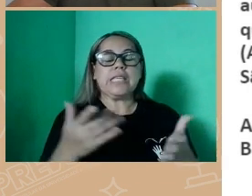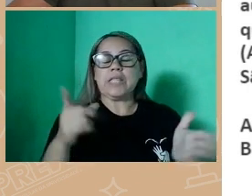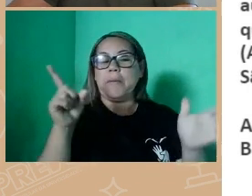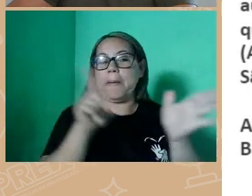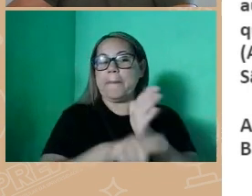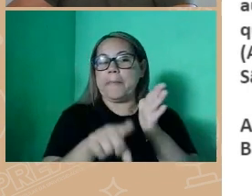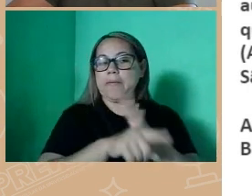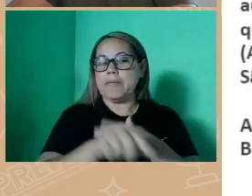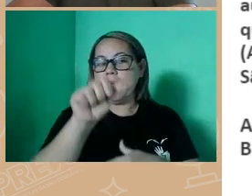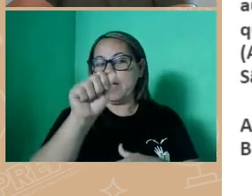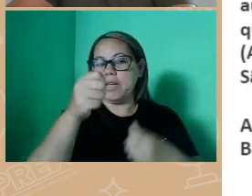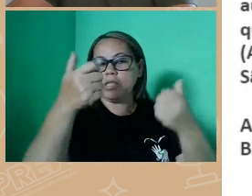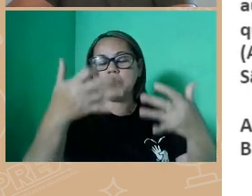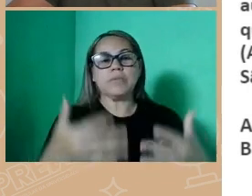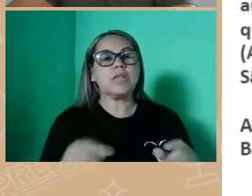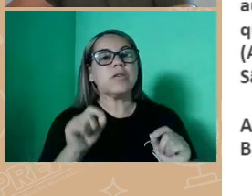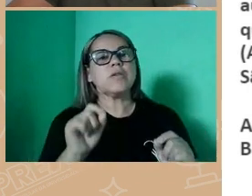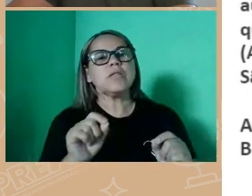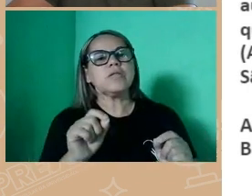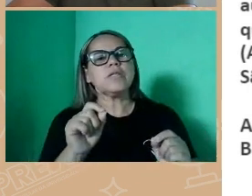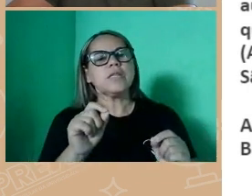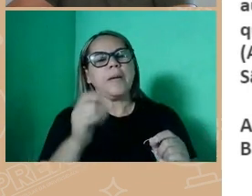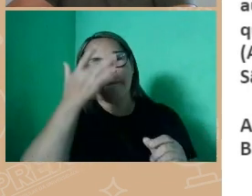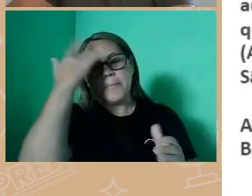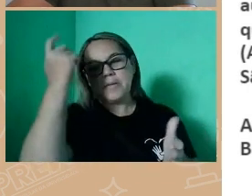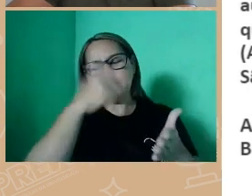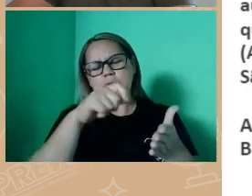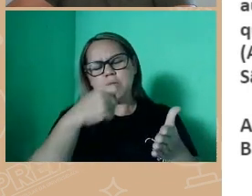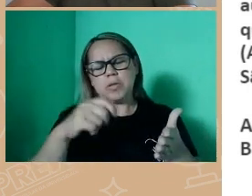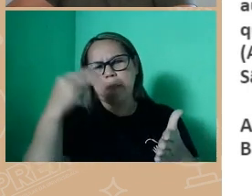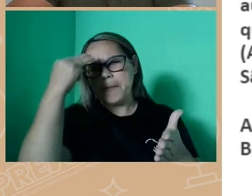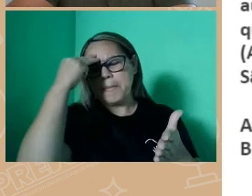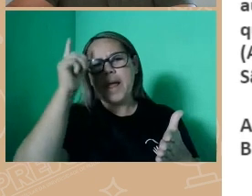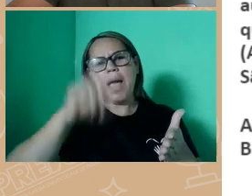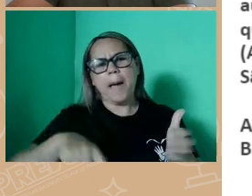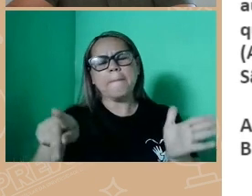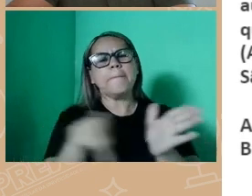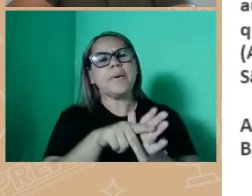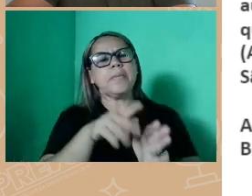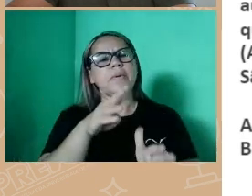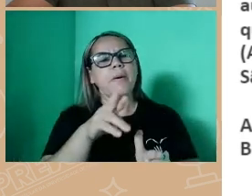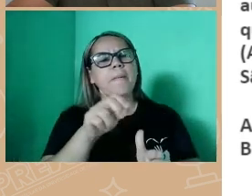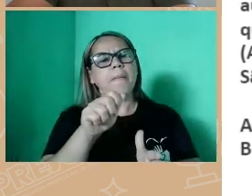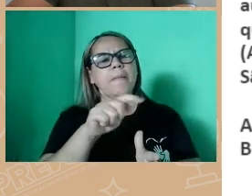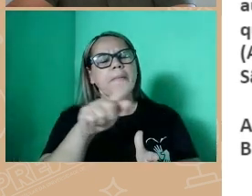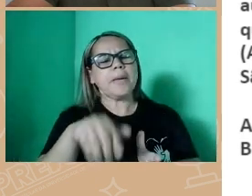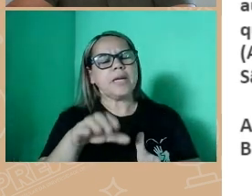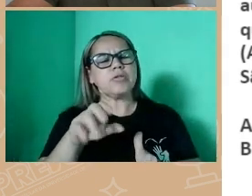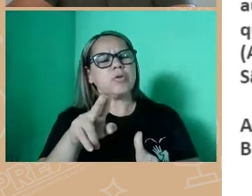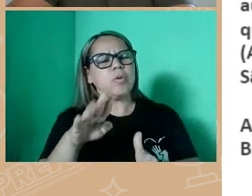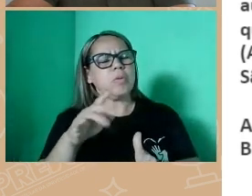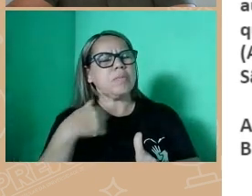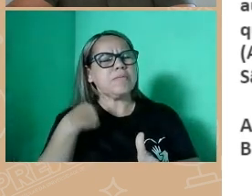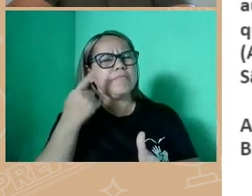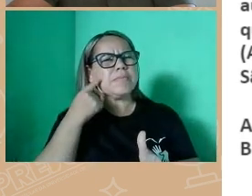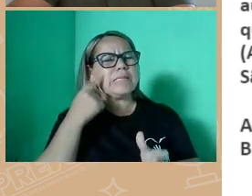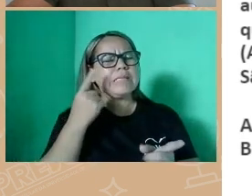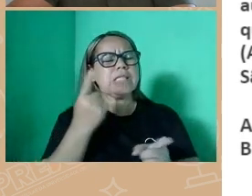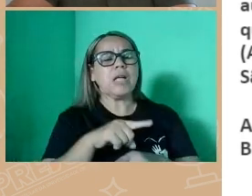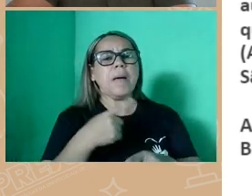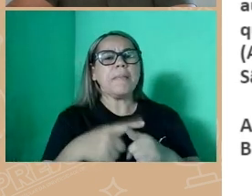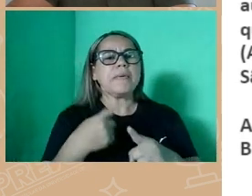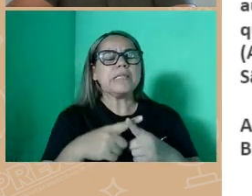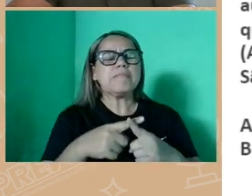A diz o seguinte o autor das memórias é o próprio Brascubas o que causa no leitor um certo contraste e acaba por